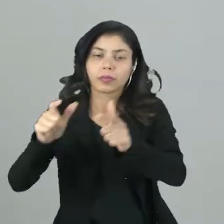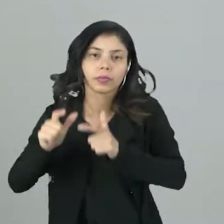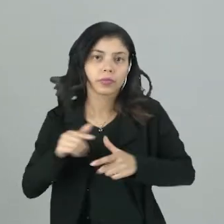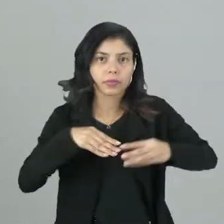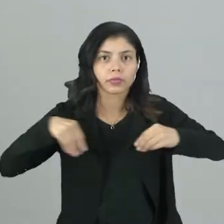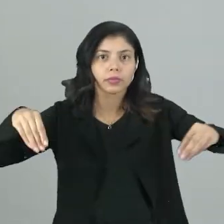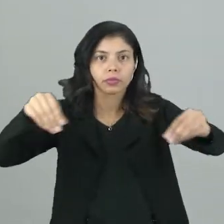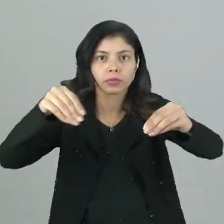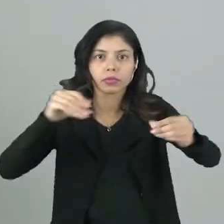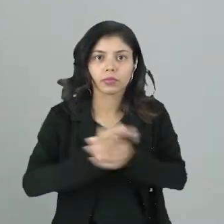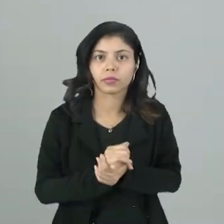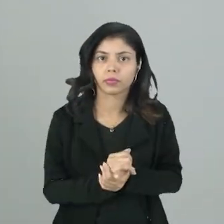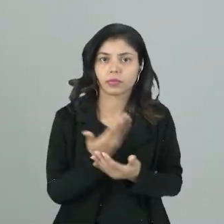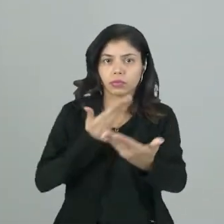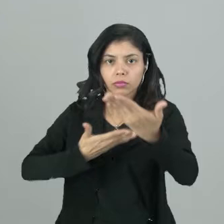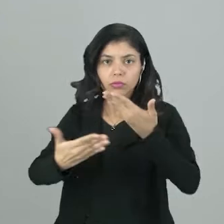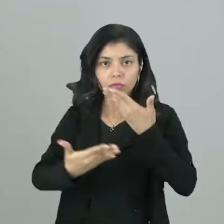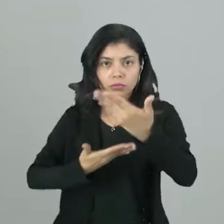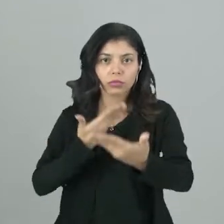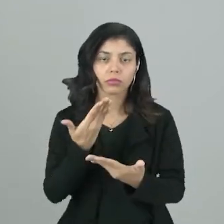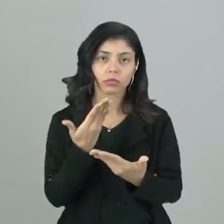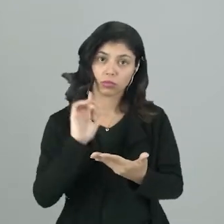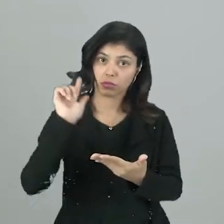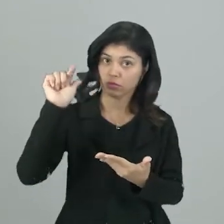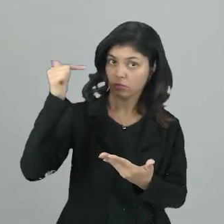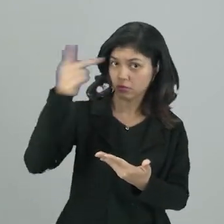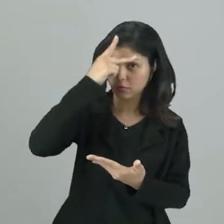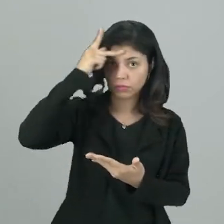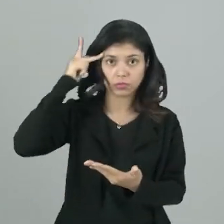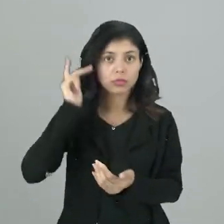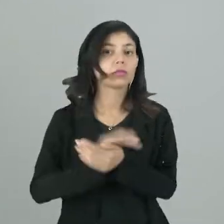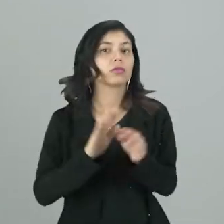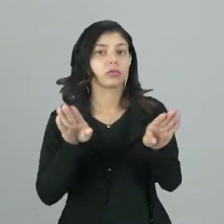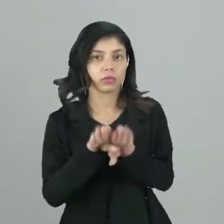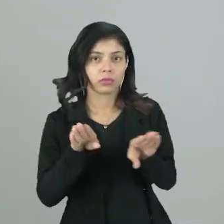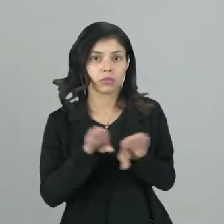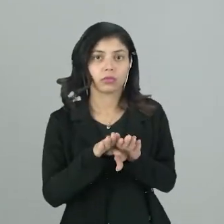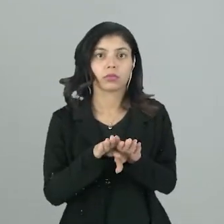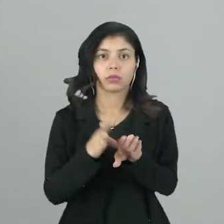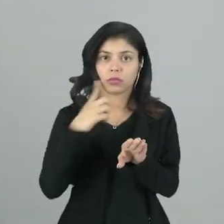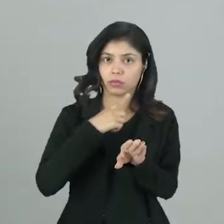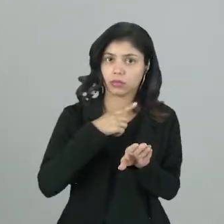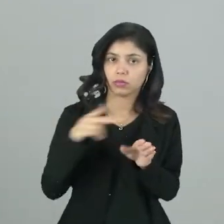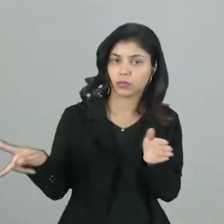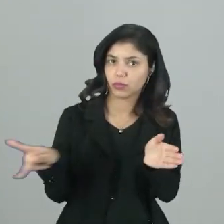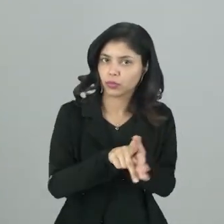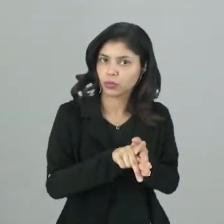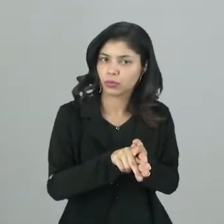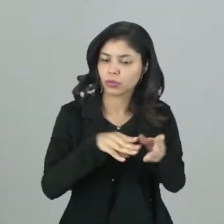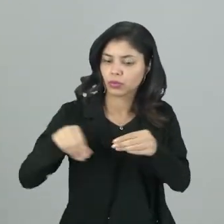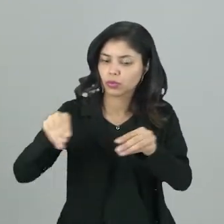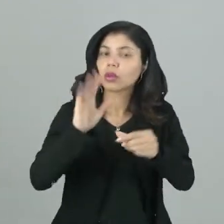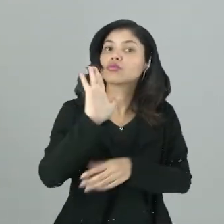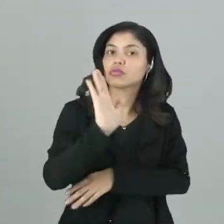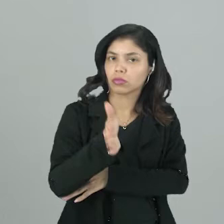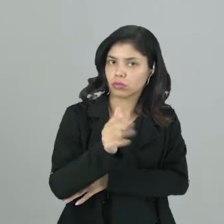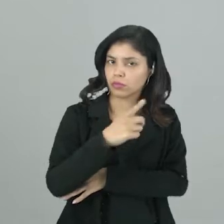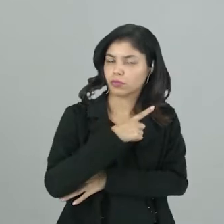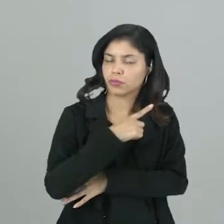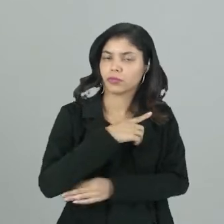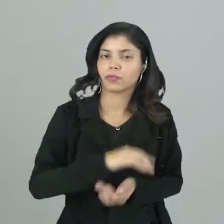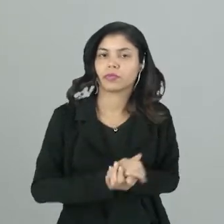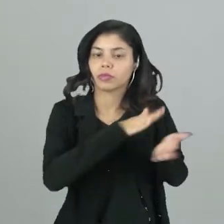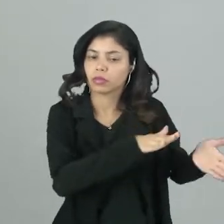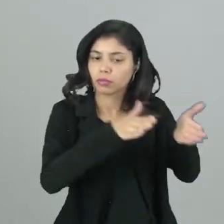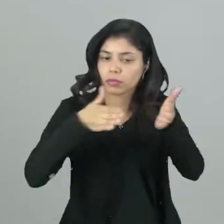territórios começassem a criar relações com outras pessoas que também tinham seus territórios já bem fixados. E a